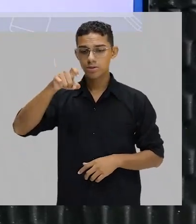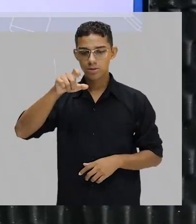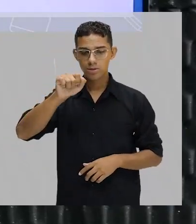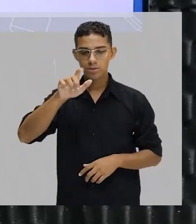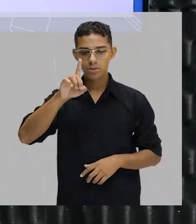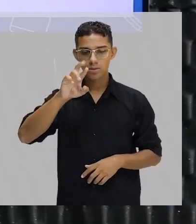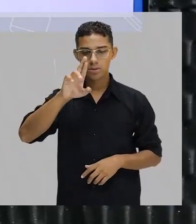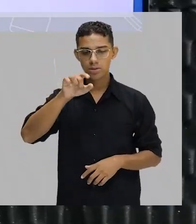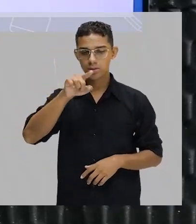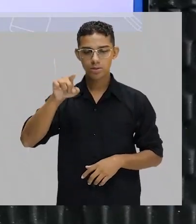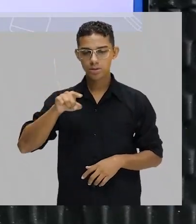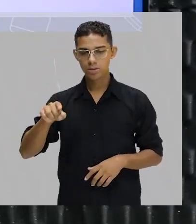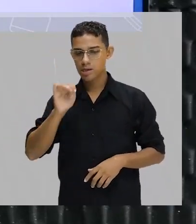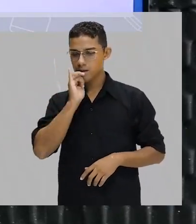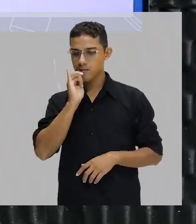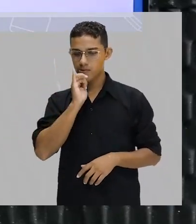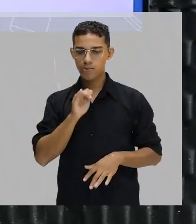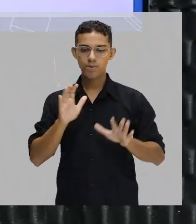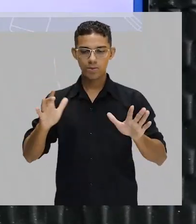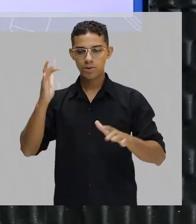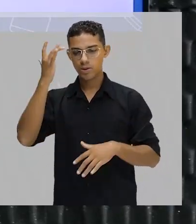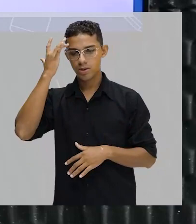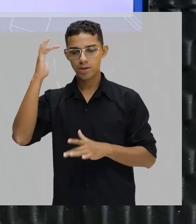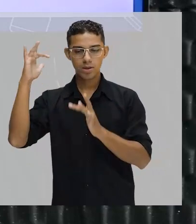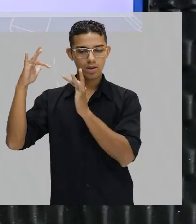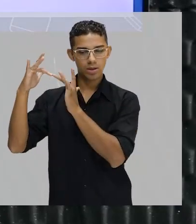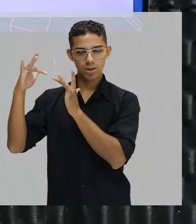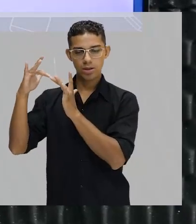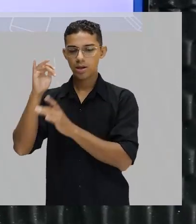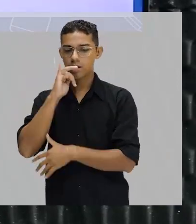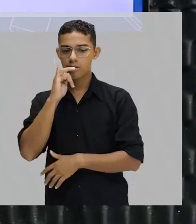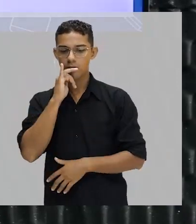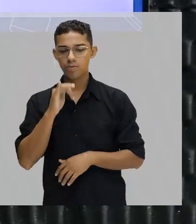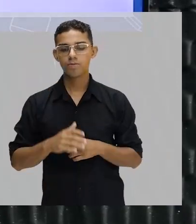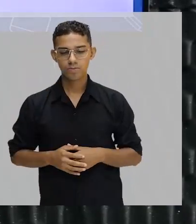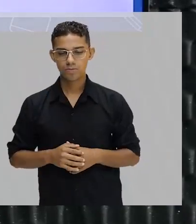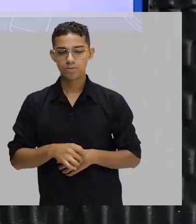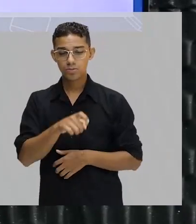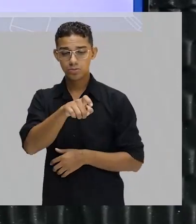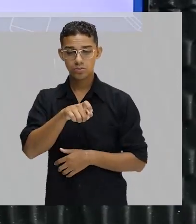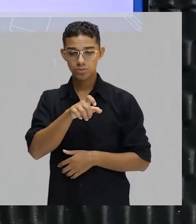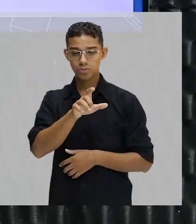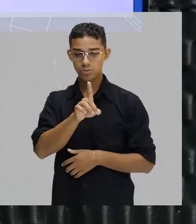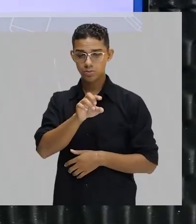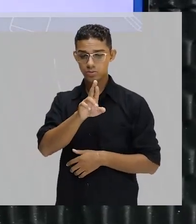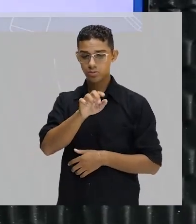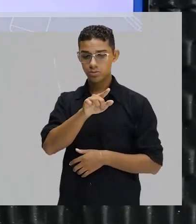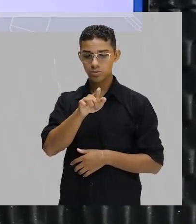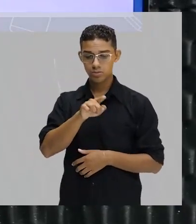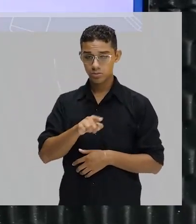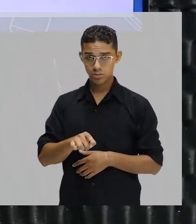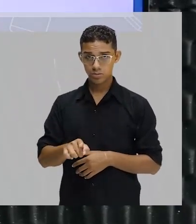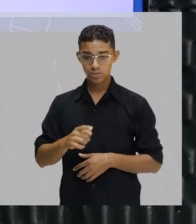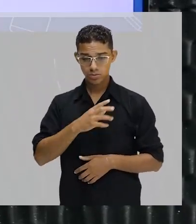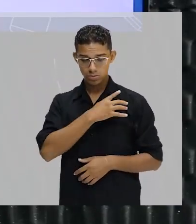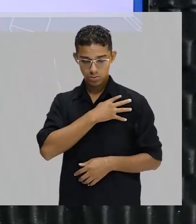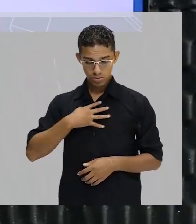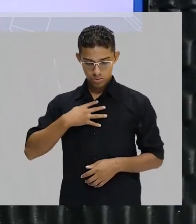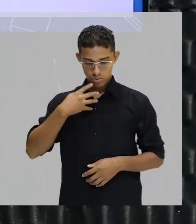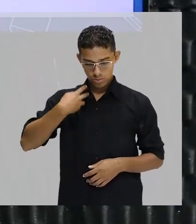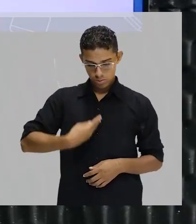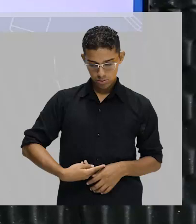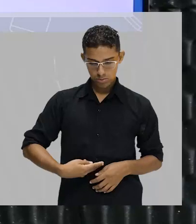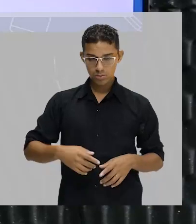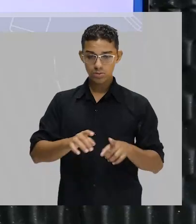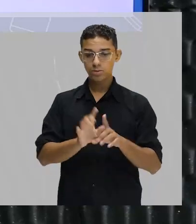Este é um clássico exemplo de ambiguidade. Como o xadrez é uma estampa e também um jogo, não é possível saber qual